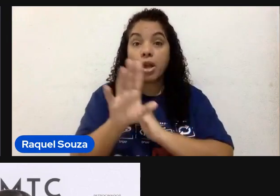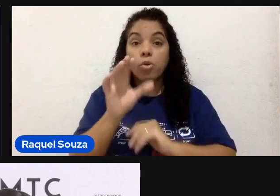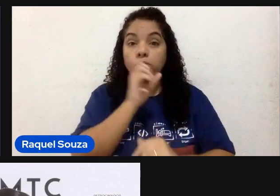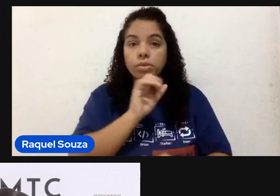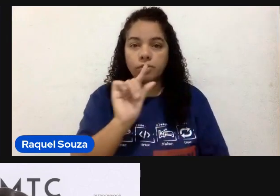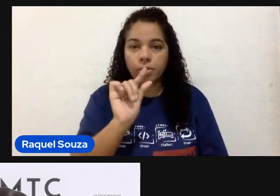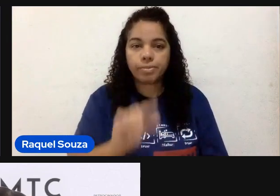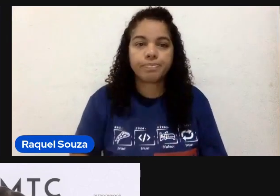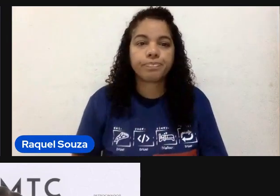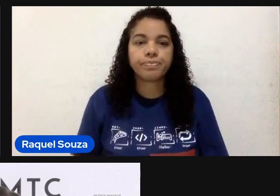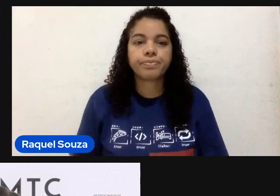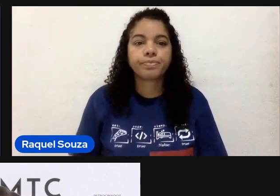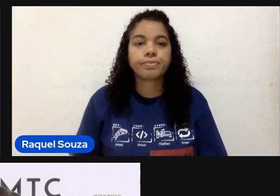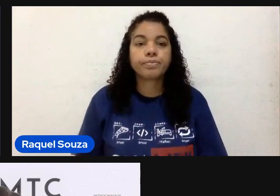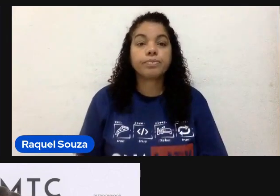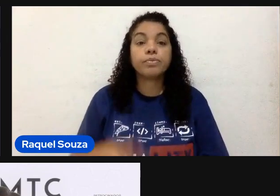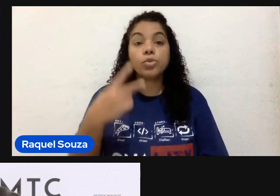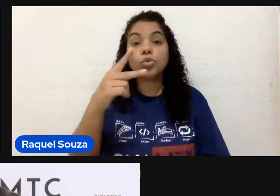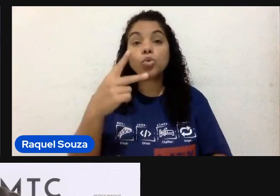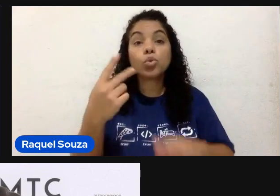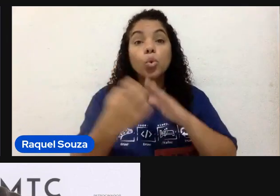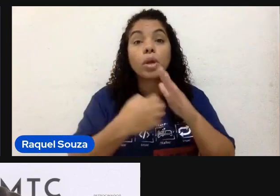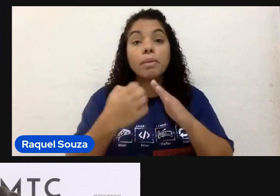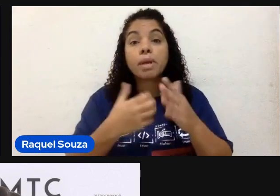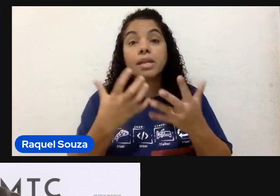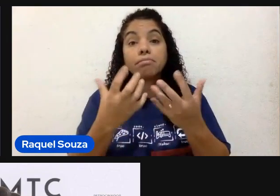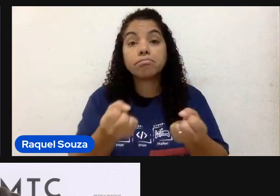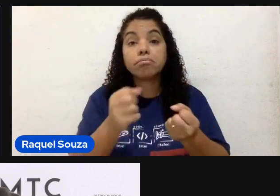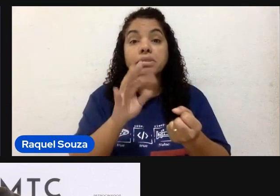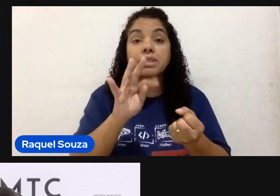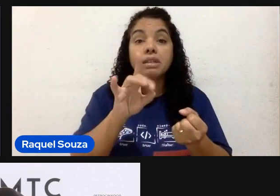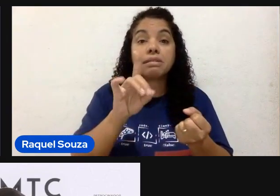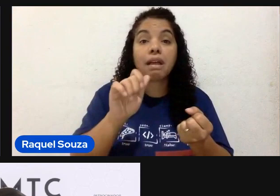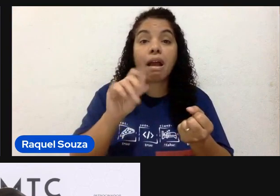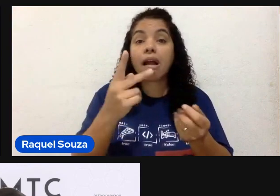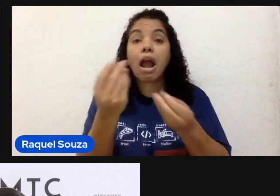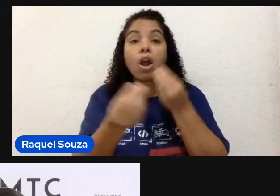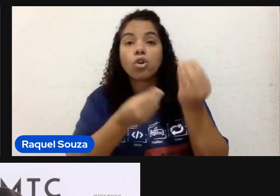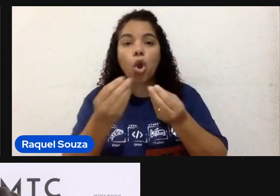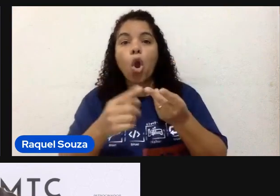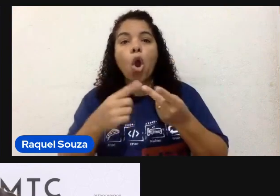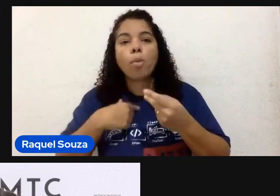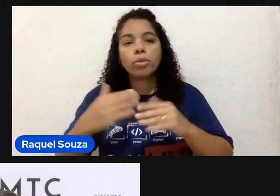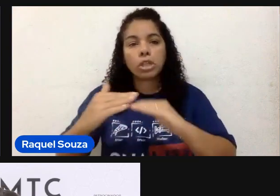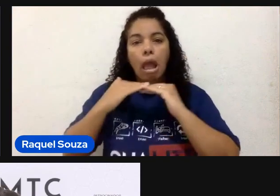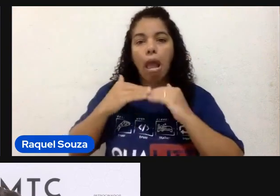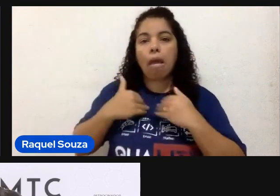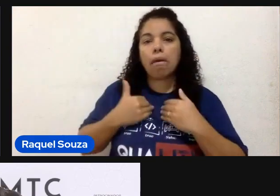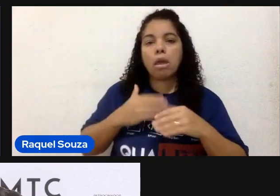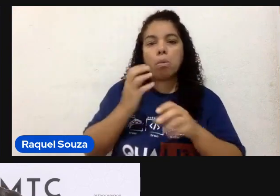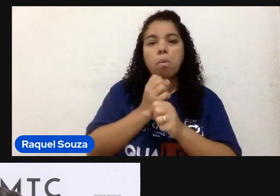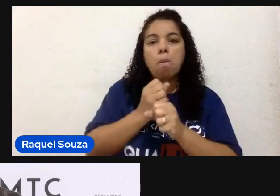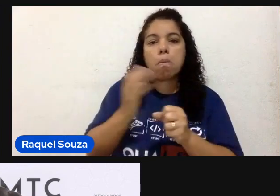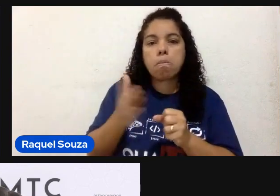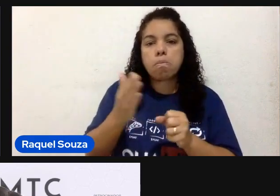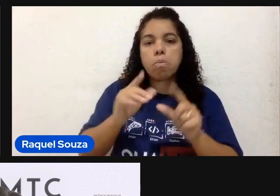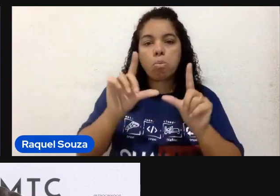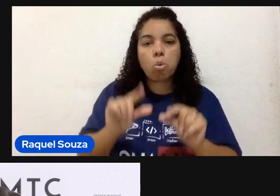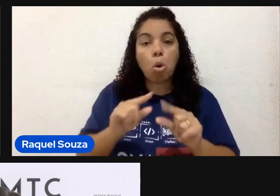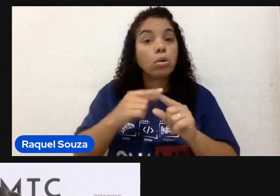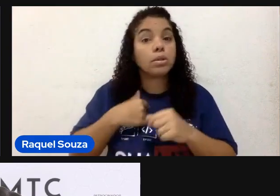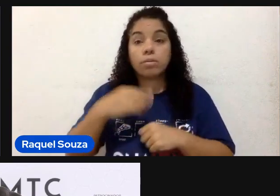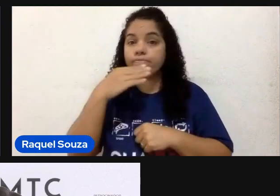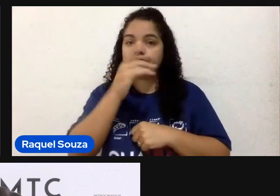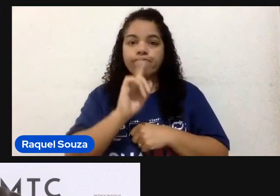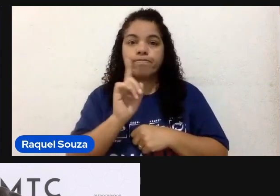lá. Como sua empresa lida com seu TDAH? Fui questionada por baixa produtividade e eu nem percebi que